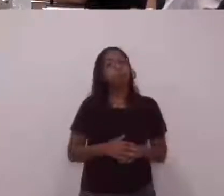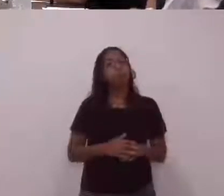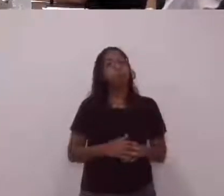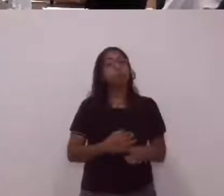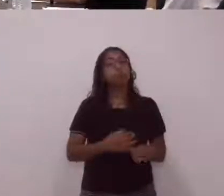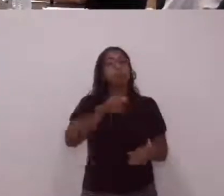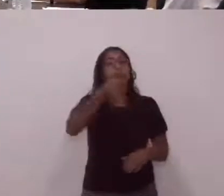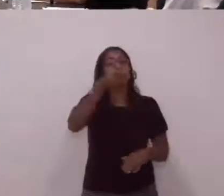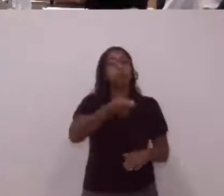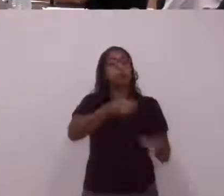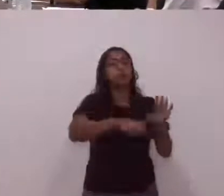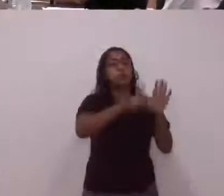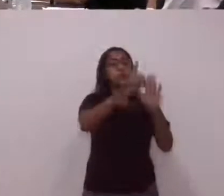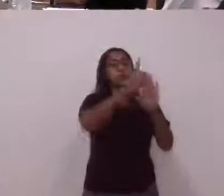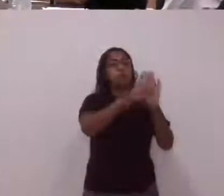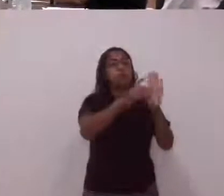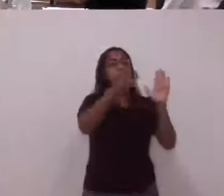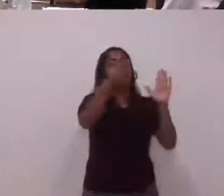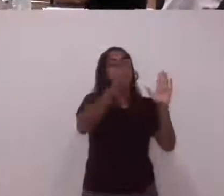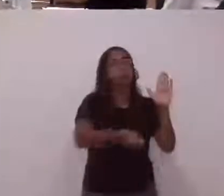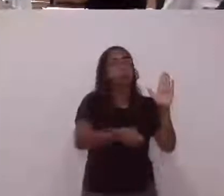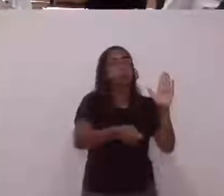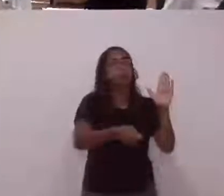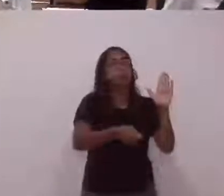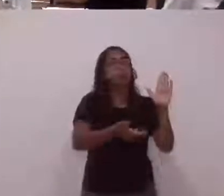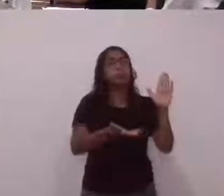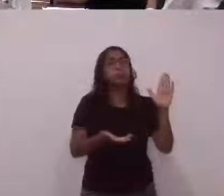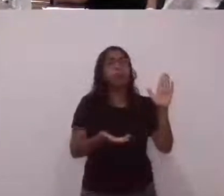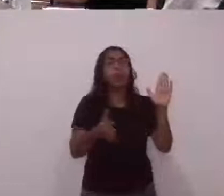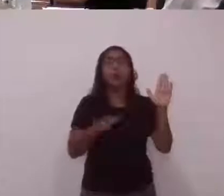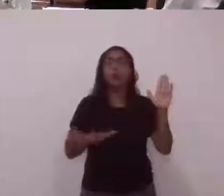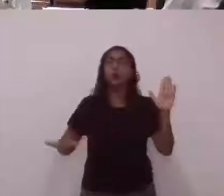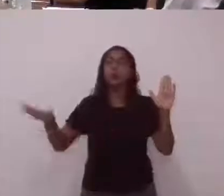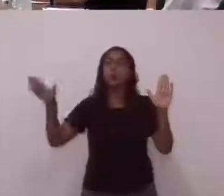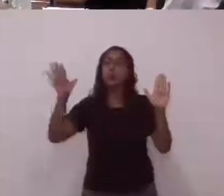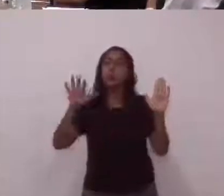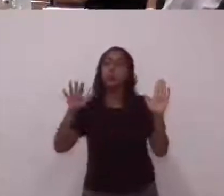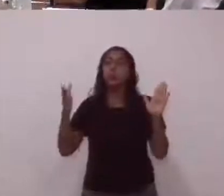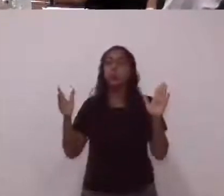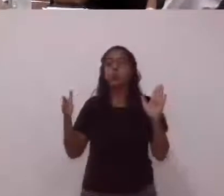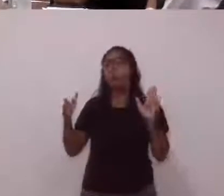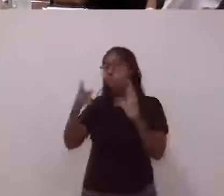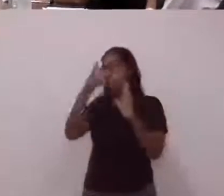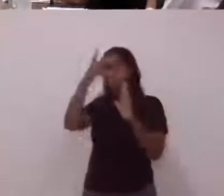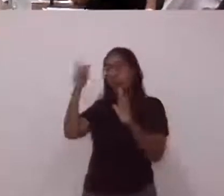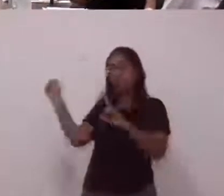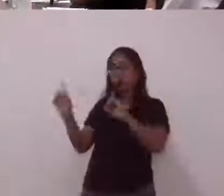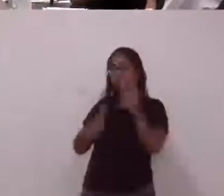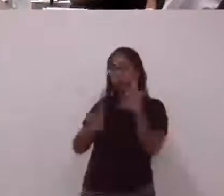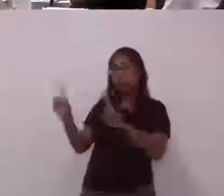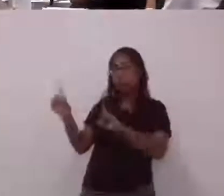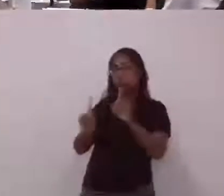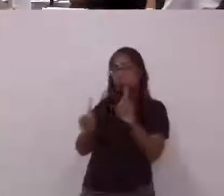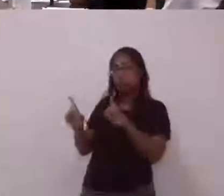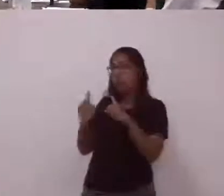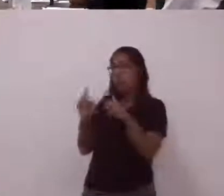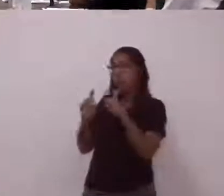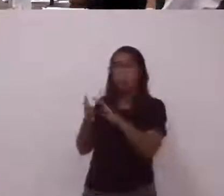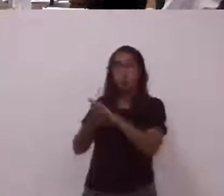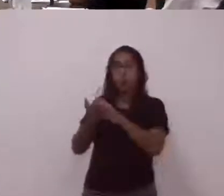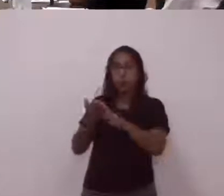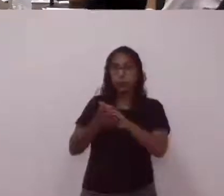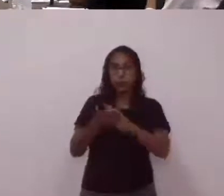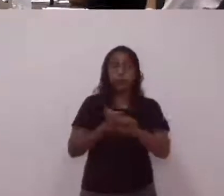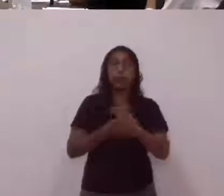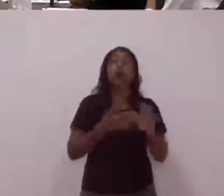-se liminarmente sem a oitiva da parte adversa a indisponibilidade dos bens dos demandados no valor